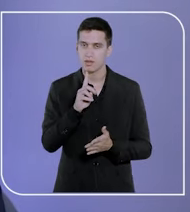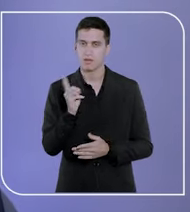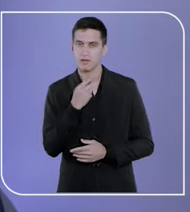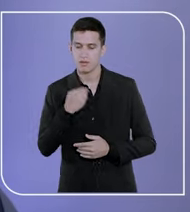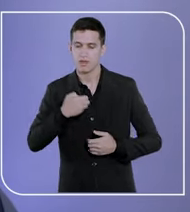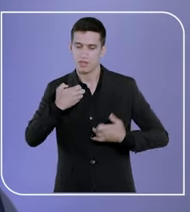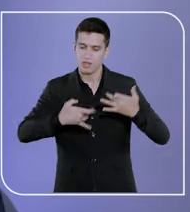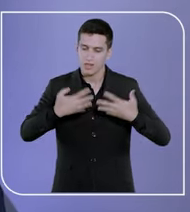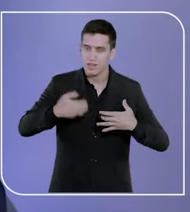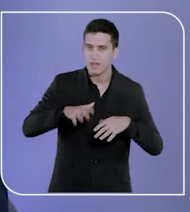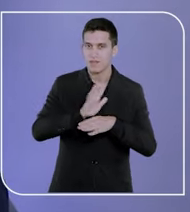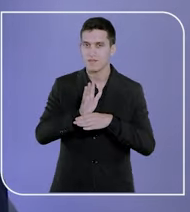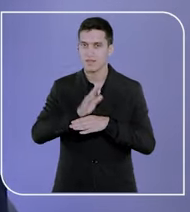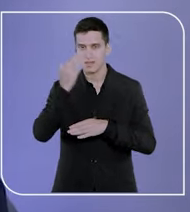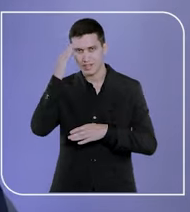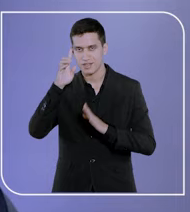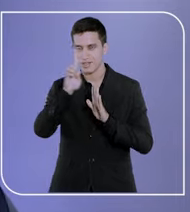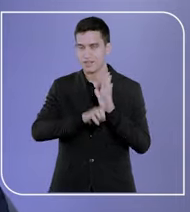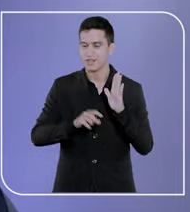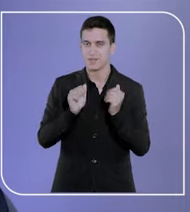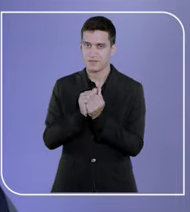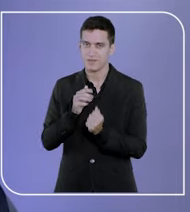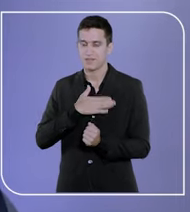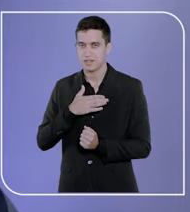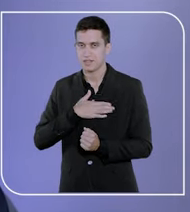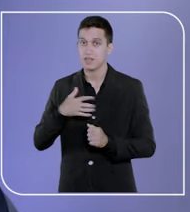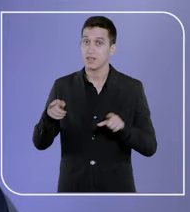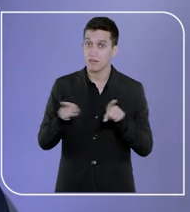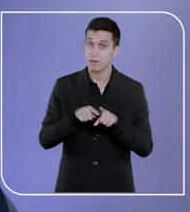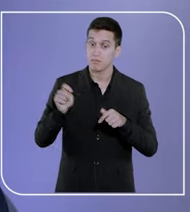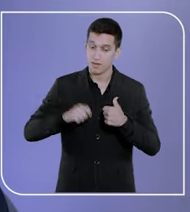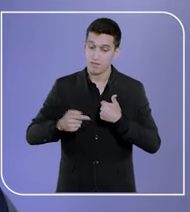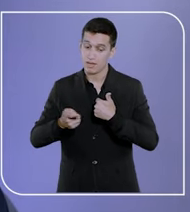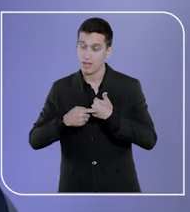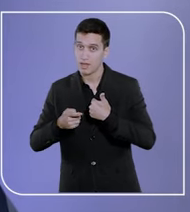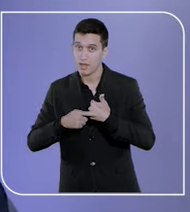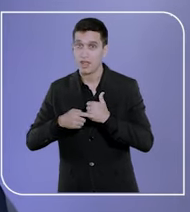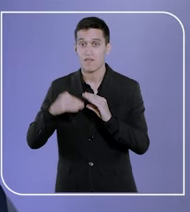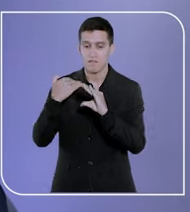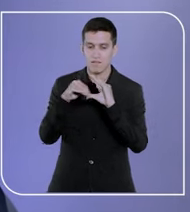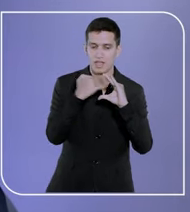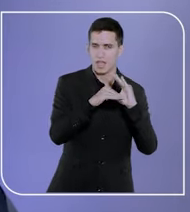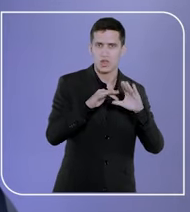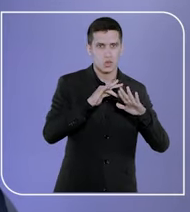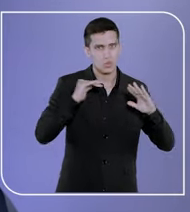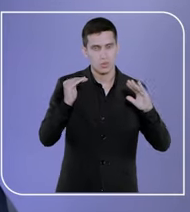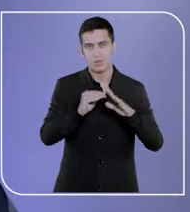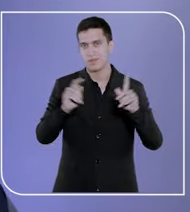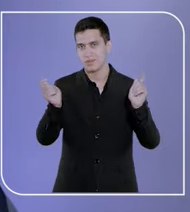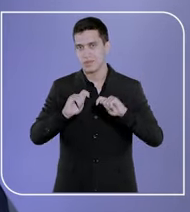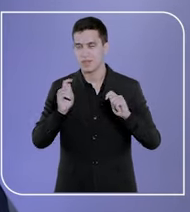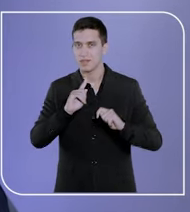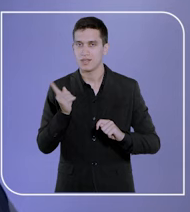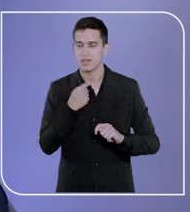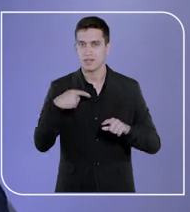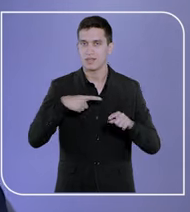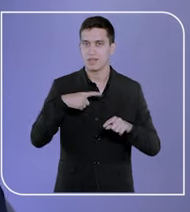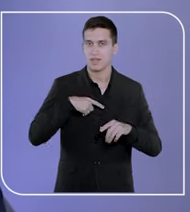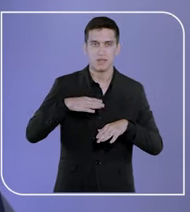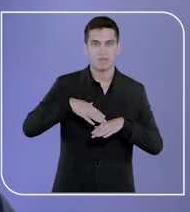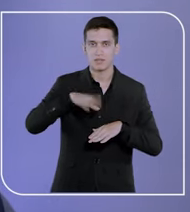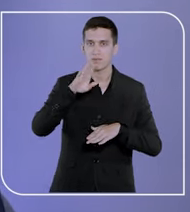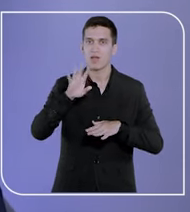conferir o nosso material Entender Direito comigo, além de curtir e compartilhar absolutamente tudo. Também estamos